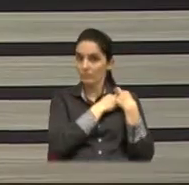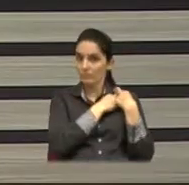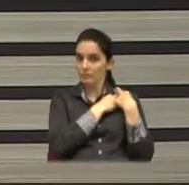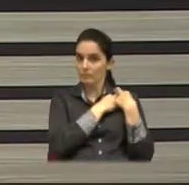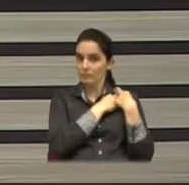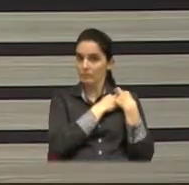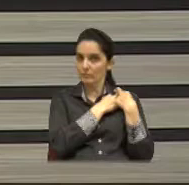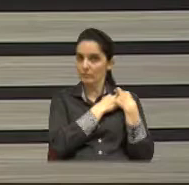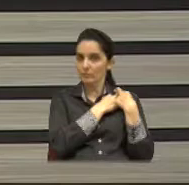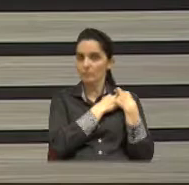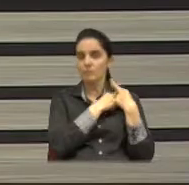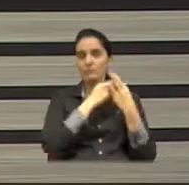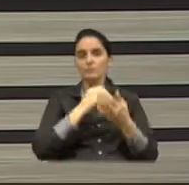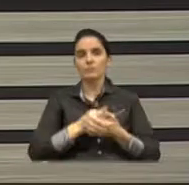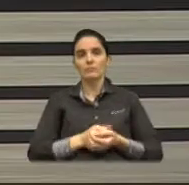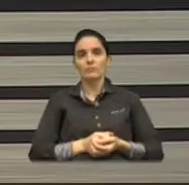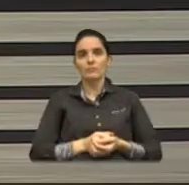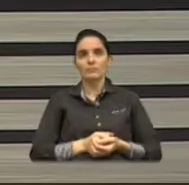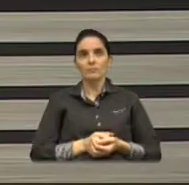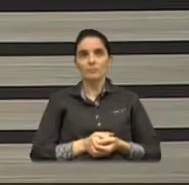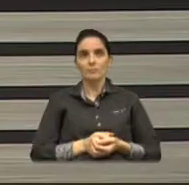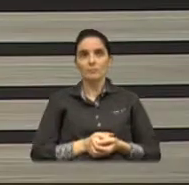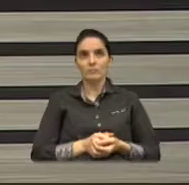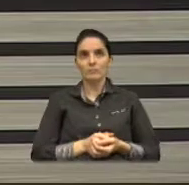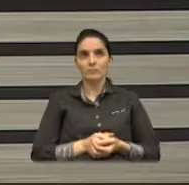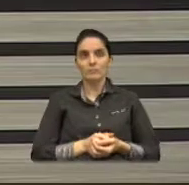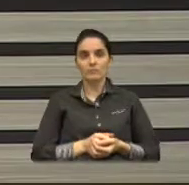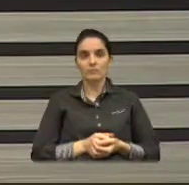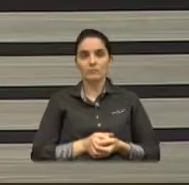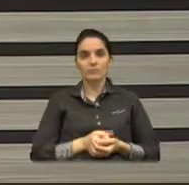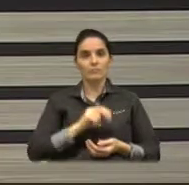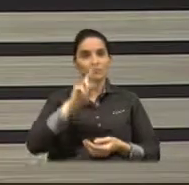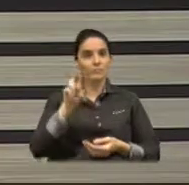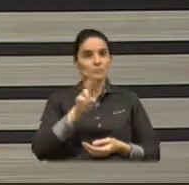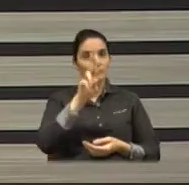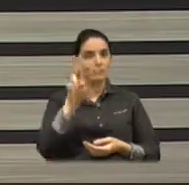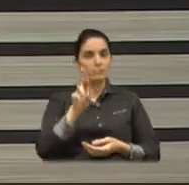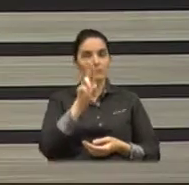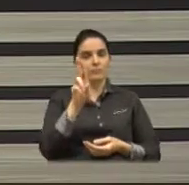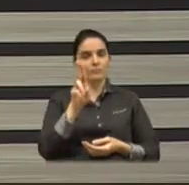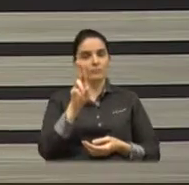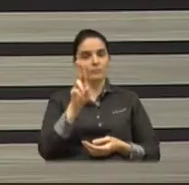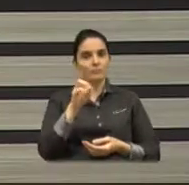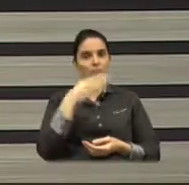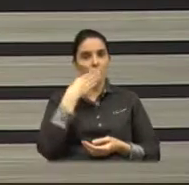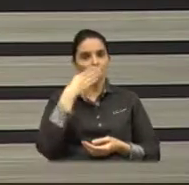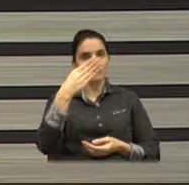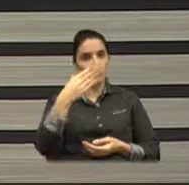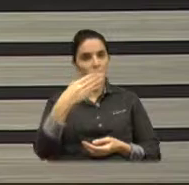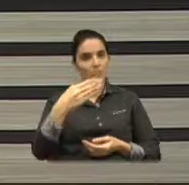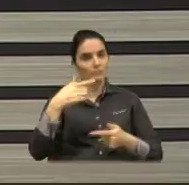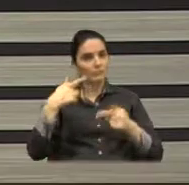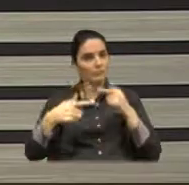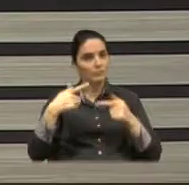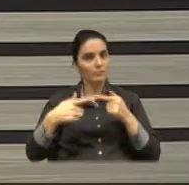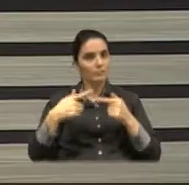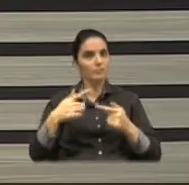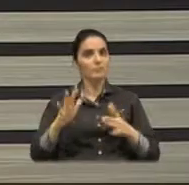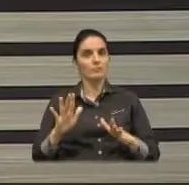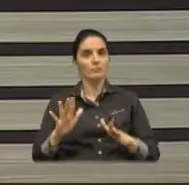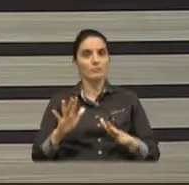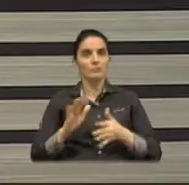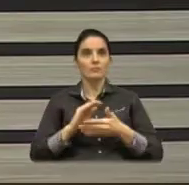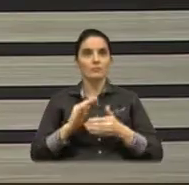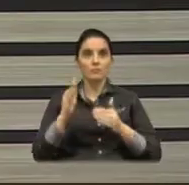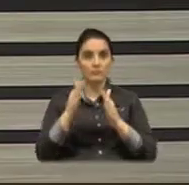apenas o proponente, e que não usem a questão de ordem para discutir a moção.